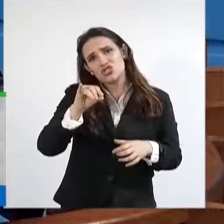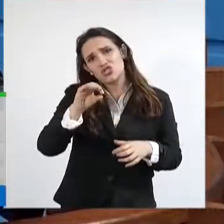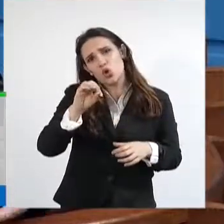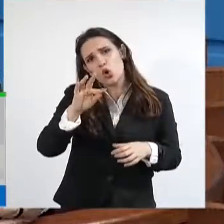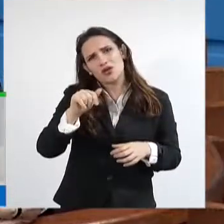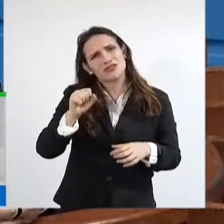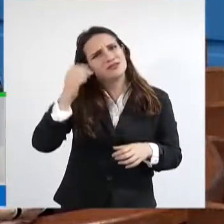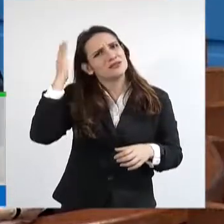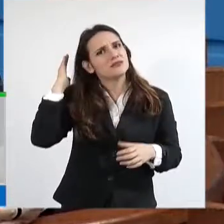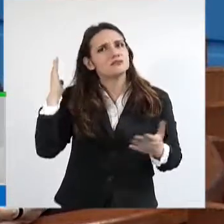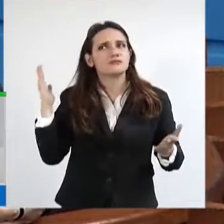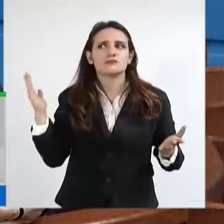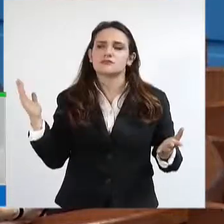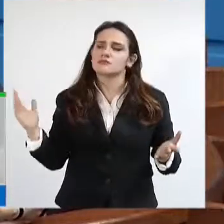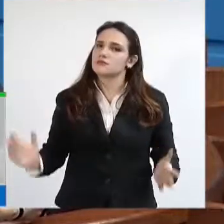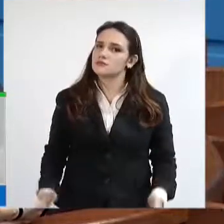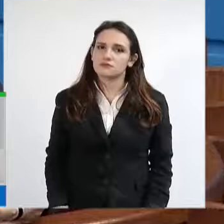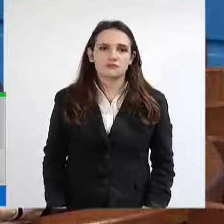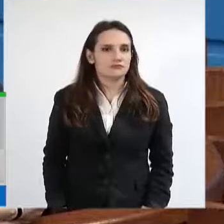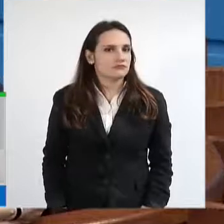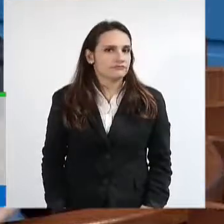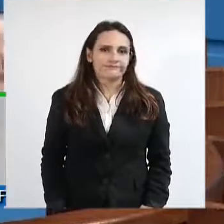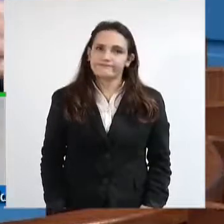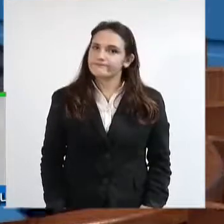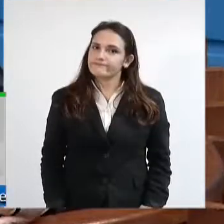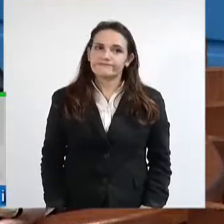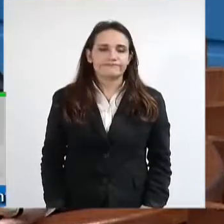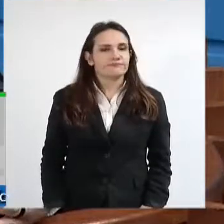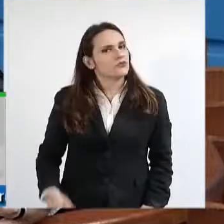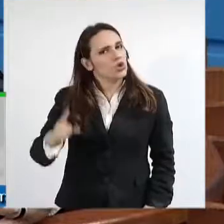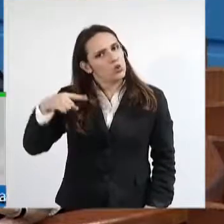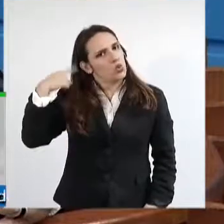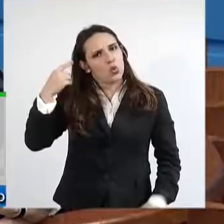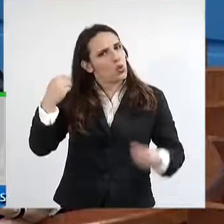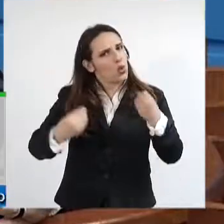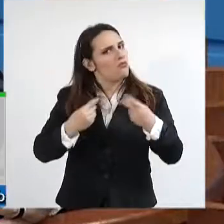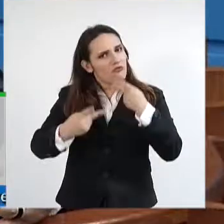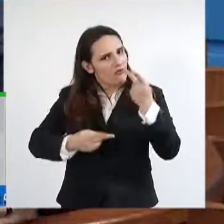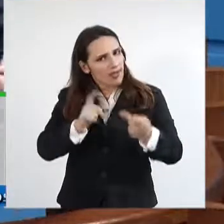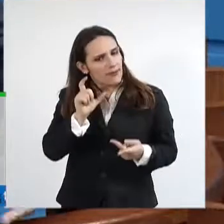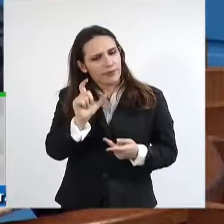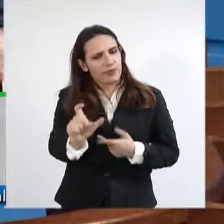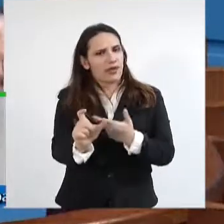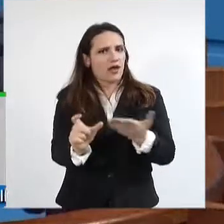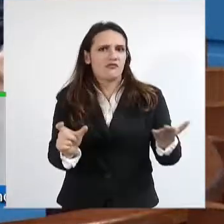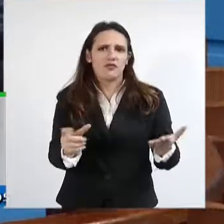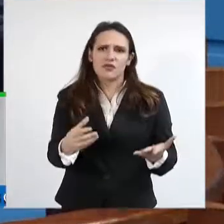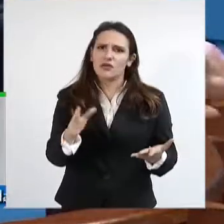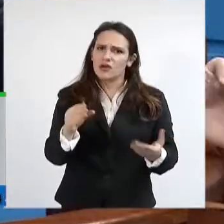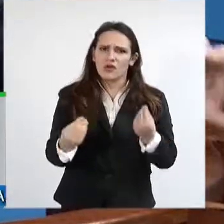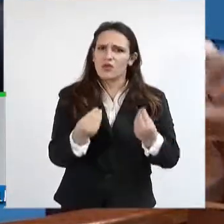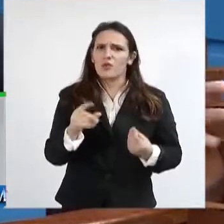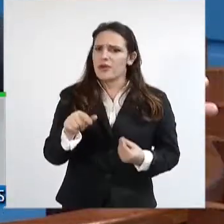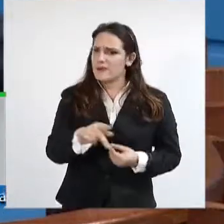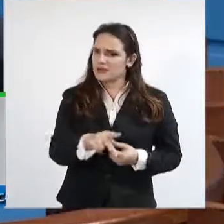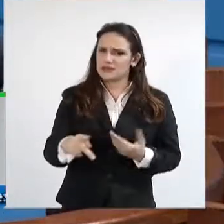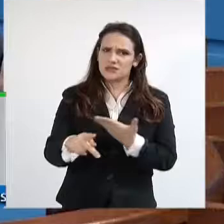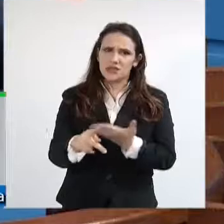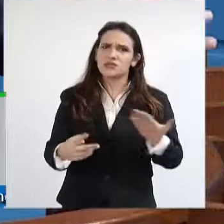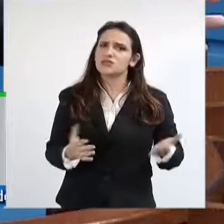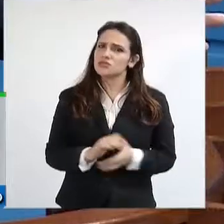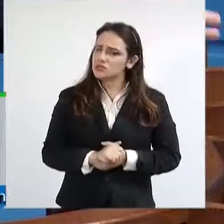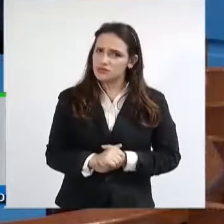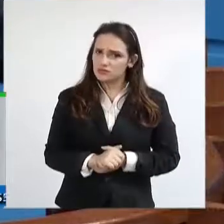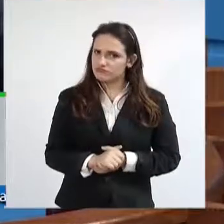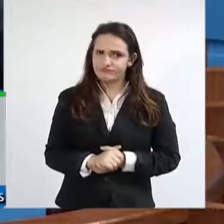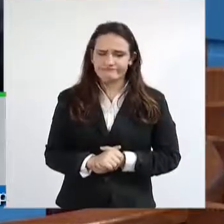é um mínimo, no mínimo, uma insensatez deste homem que está ocupando hoje o cargo